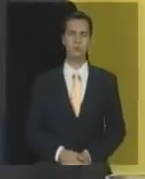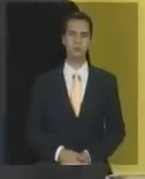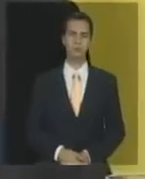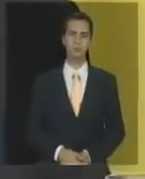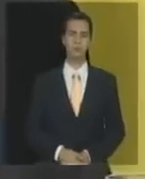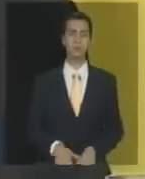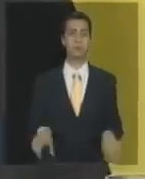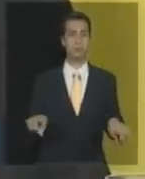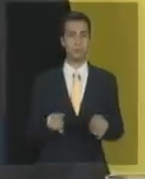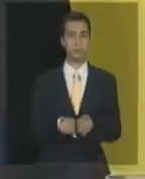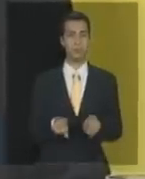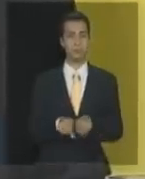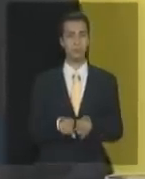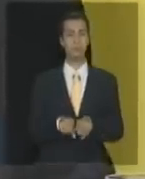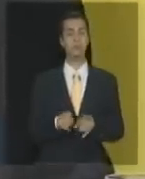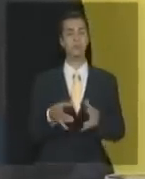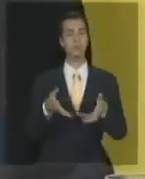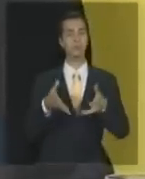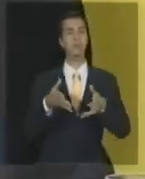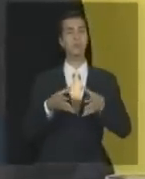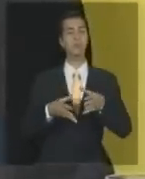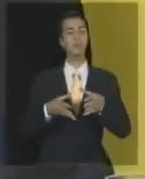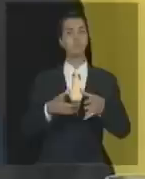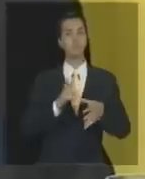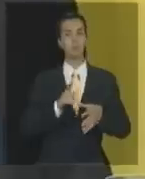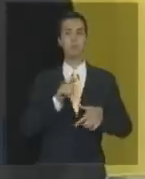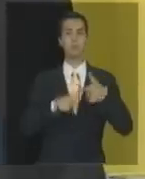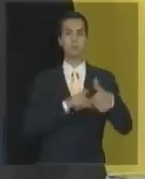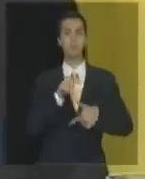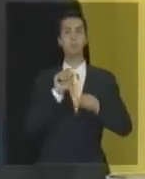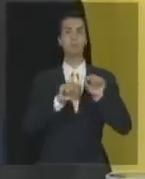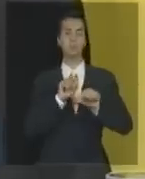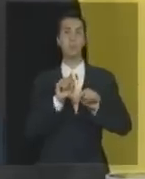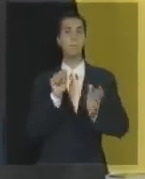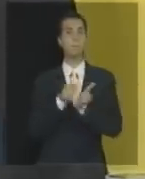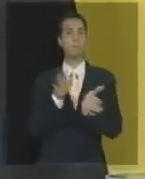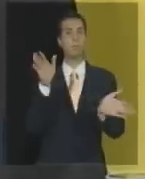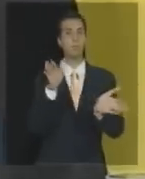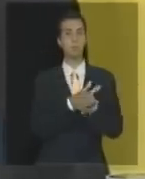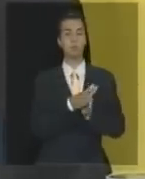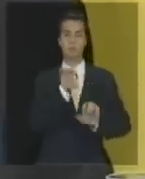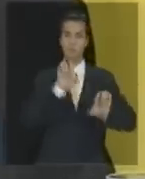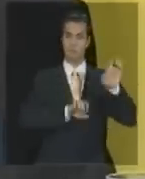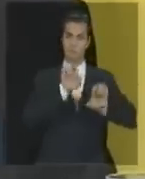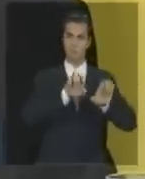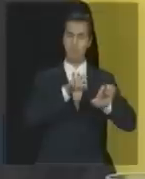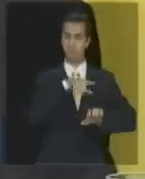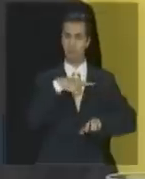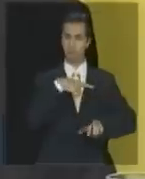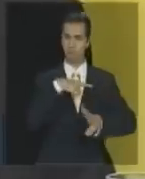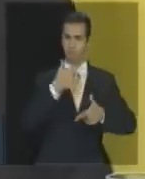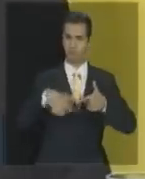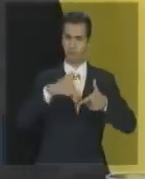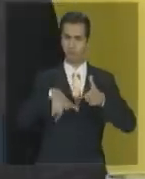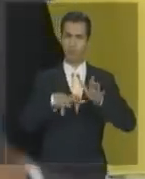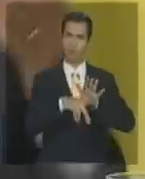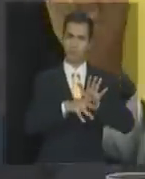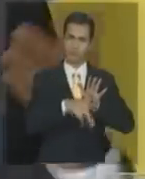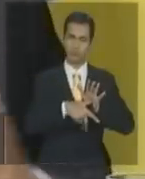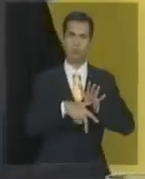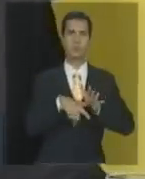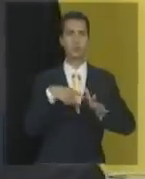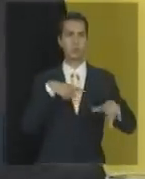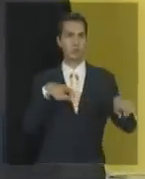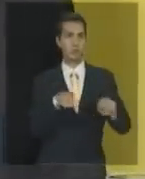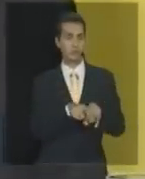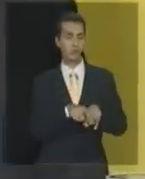do incremento às punições também às empresas corruptoras, aquele outro lado do balcão. Hoje